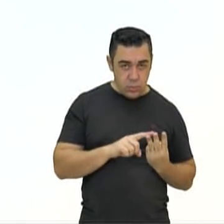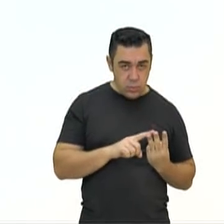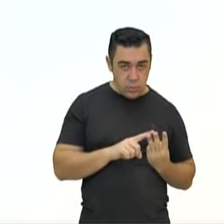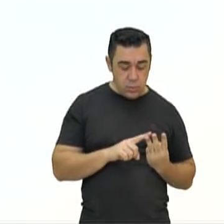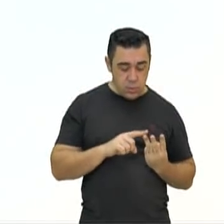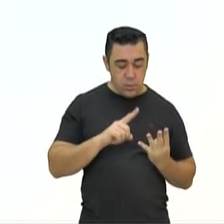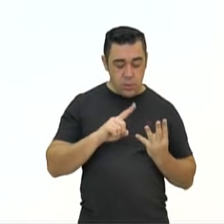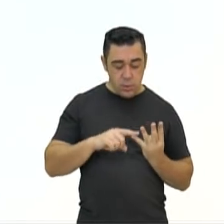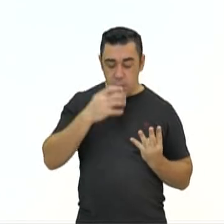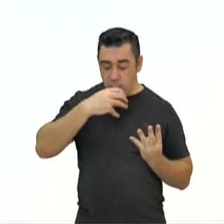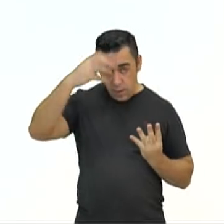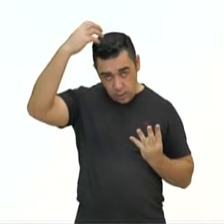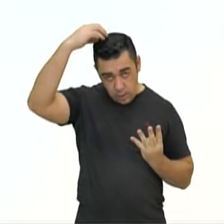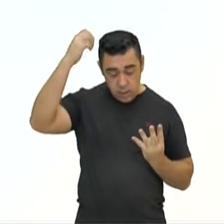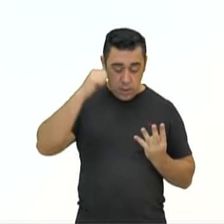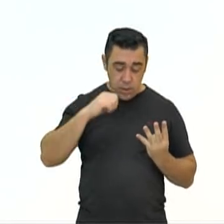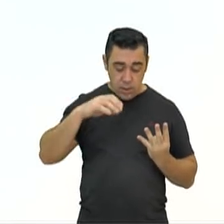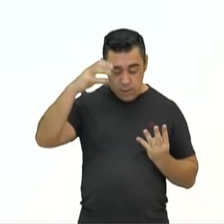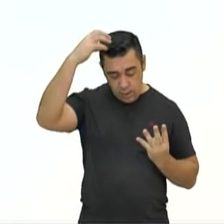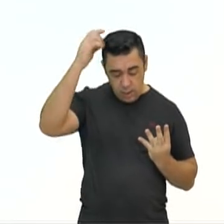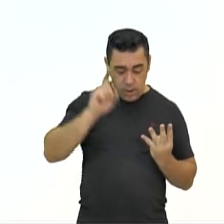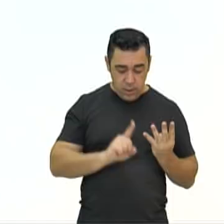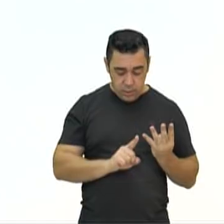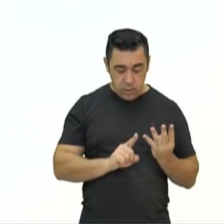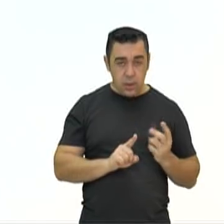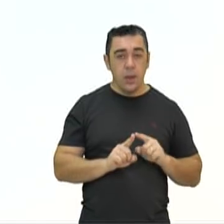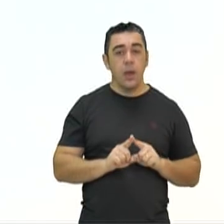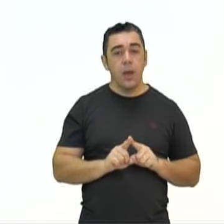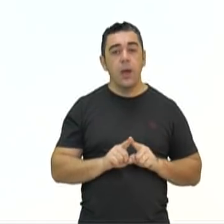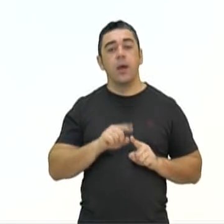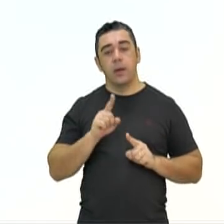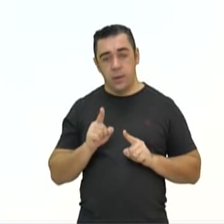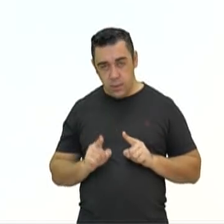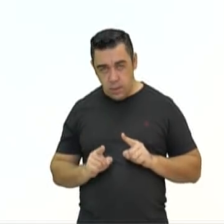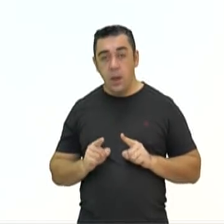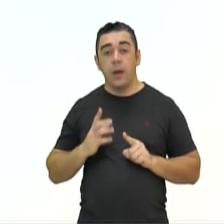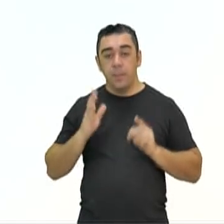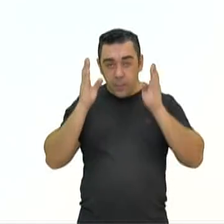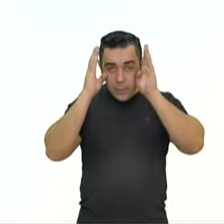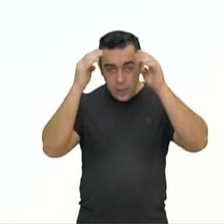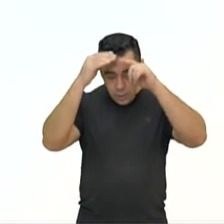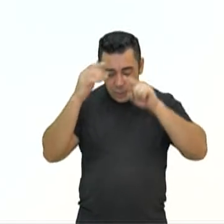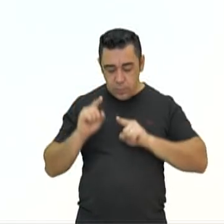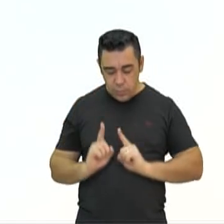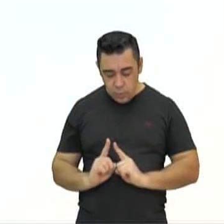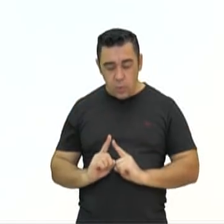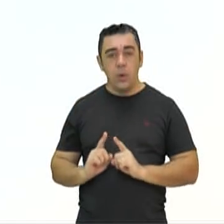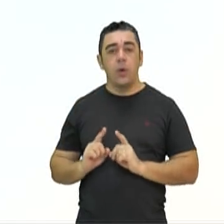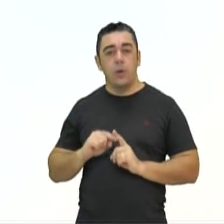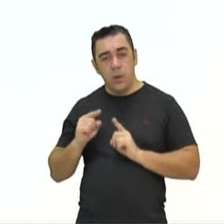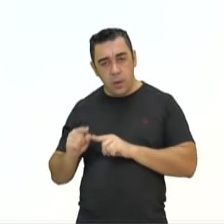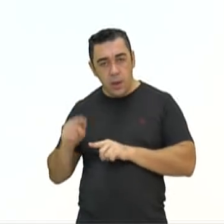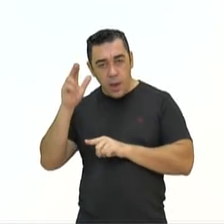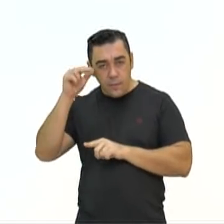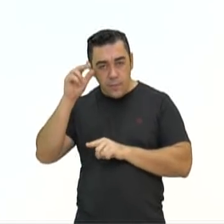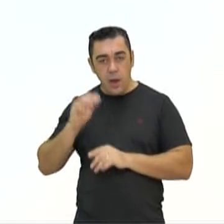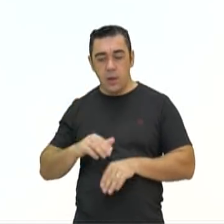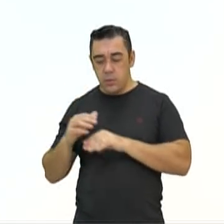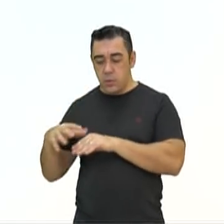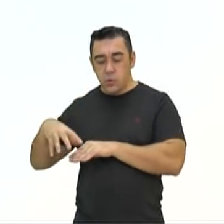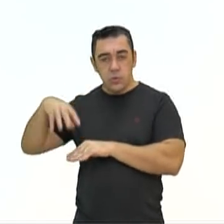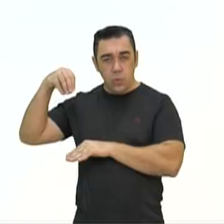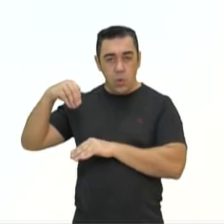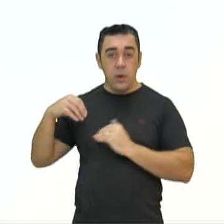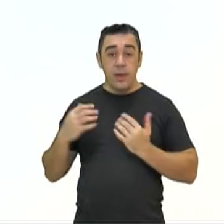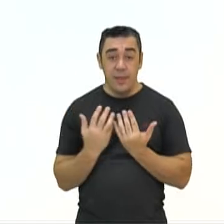O rei, a rainha, e depois vai repetindo. Os peões todos na frente, conforme eu falei ali, que eles são os soldados